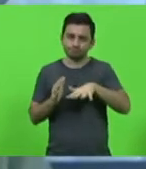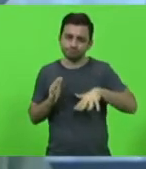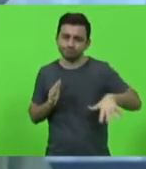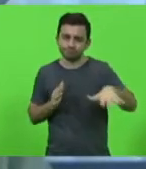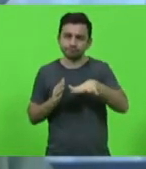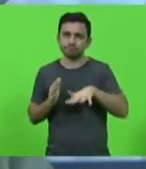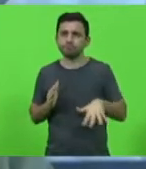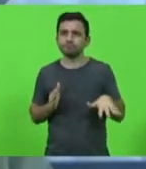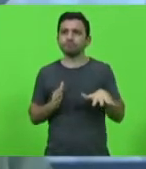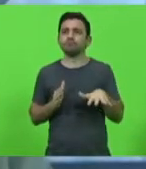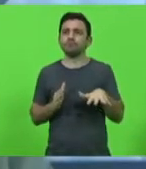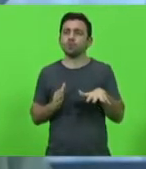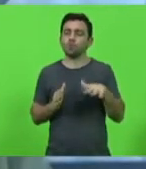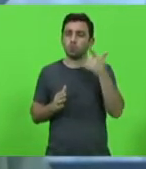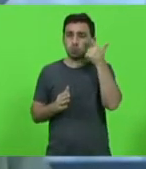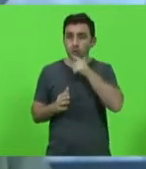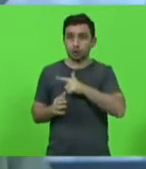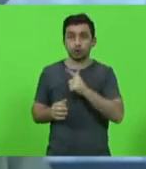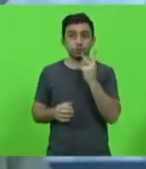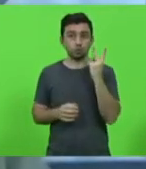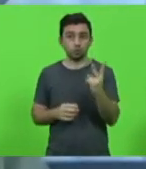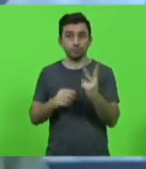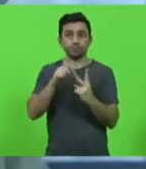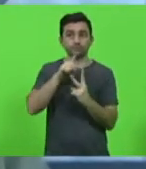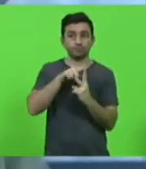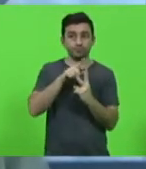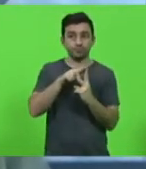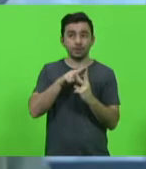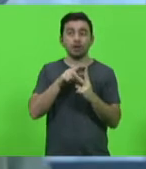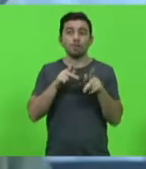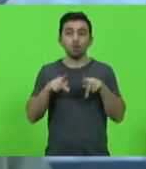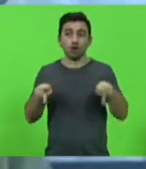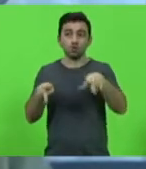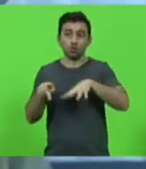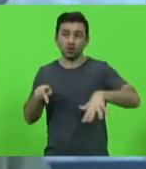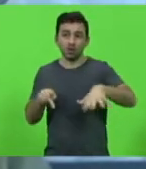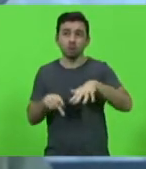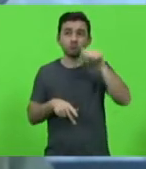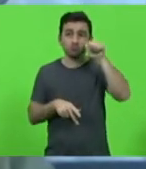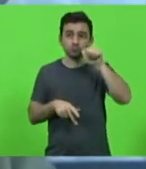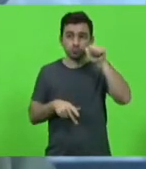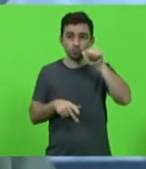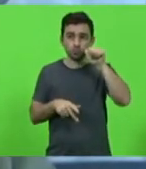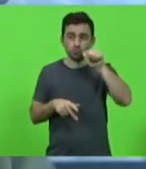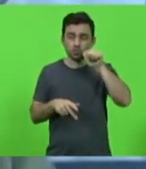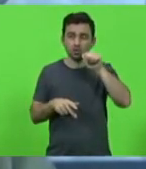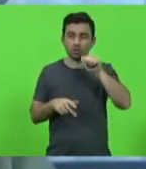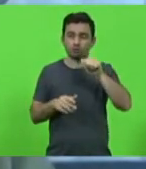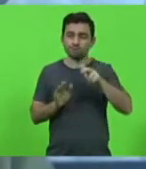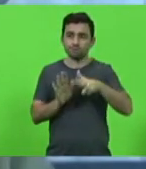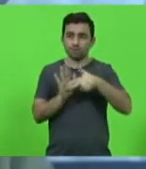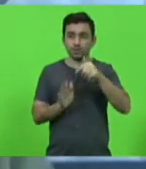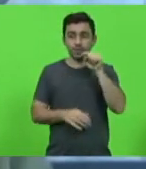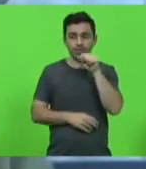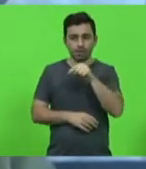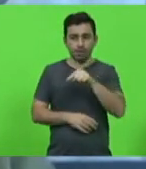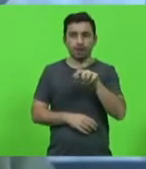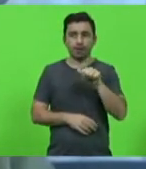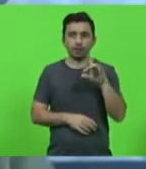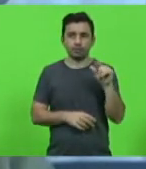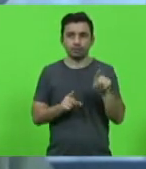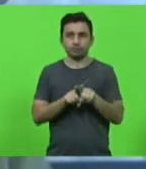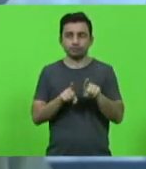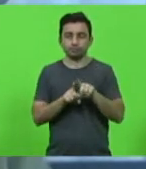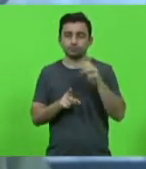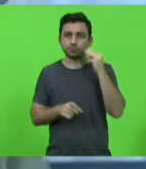conquistas: a Procuradoria da Mulher, que é assumida, inclusive, pela deputada Ada e também pela deputada Marlene,